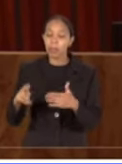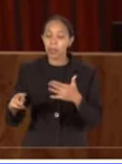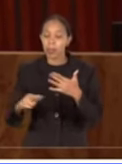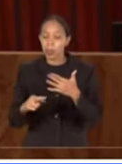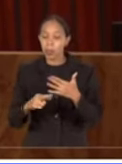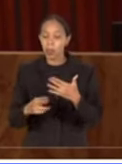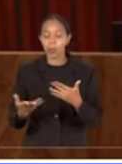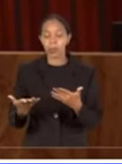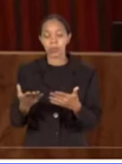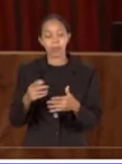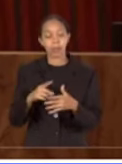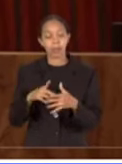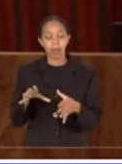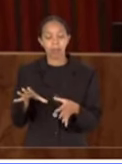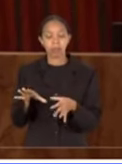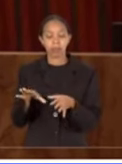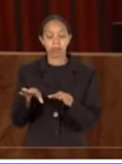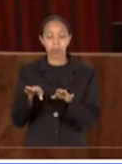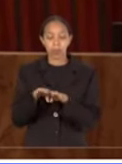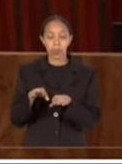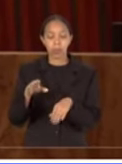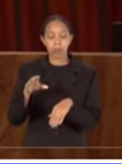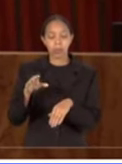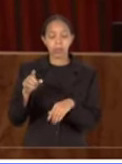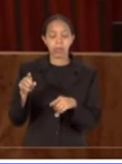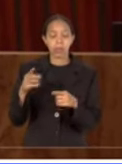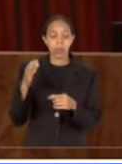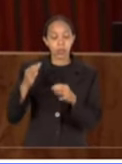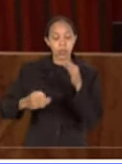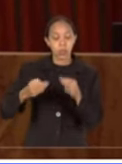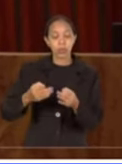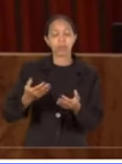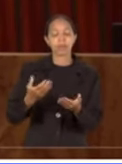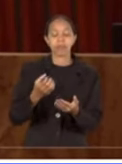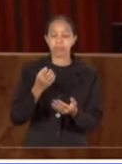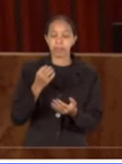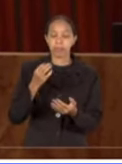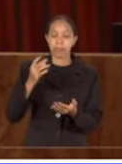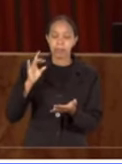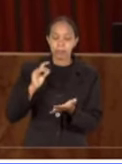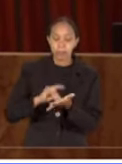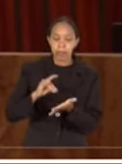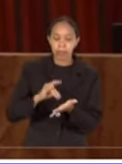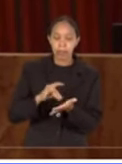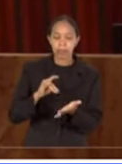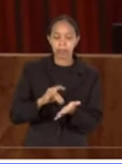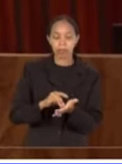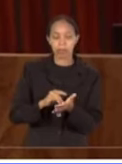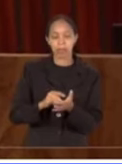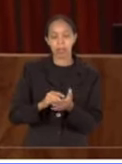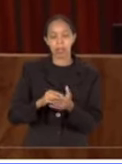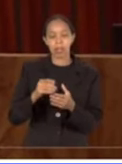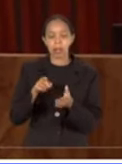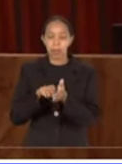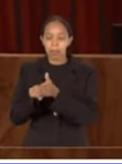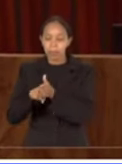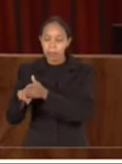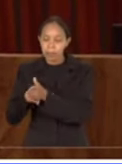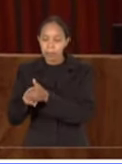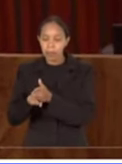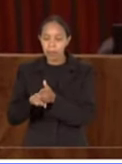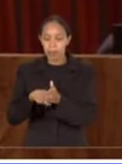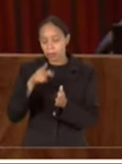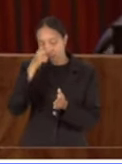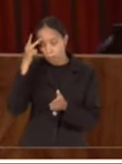de reformar o acórdão recorrido para julgar procedente a presente ação de investigação judicial eleitoral com a cassação dos recorridos